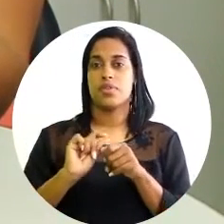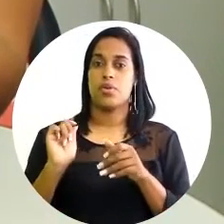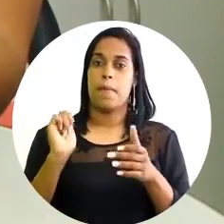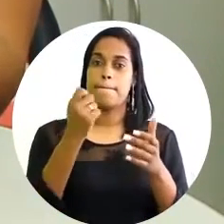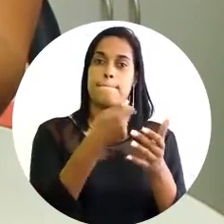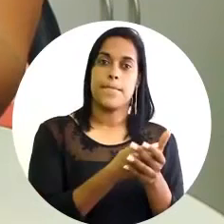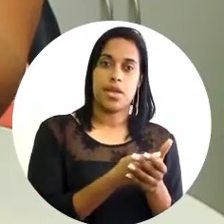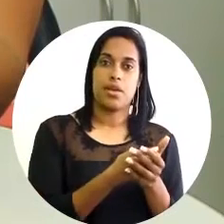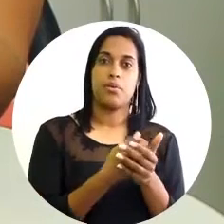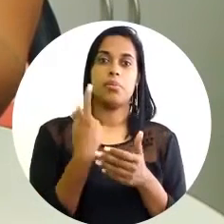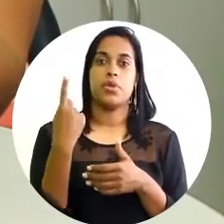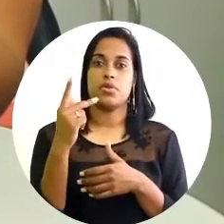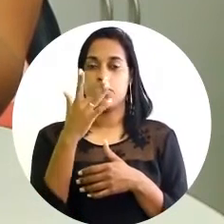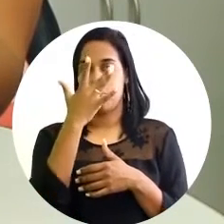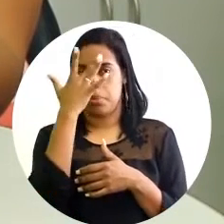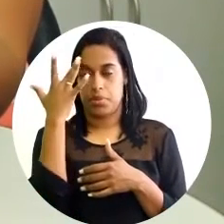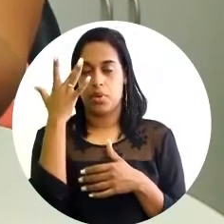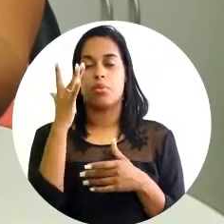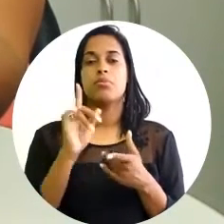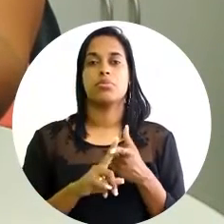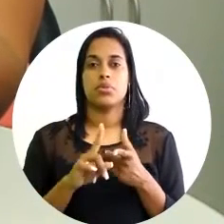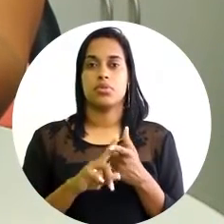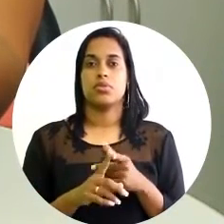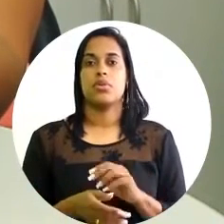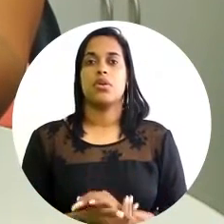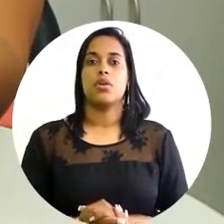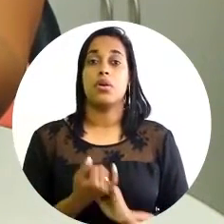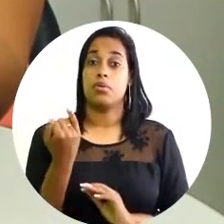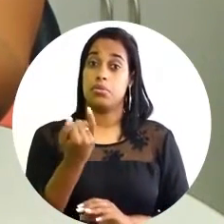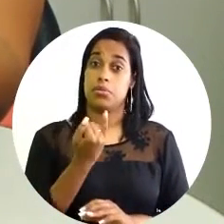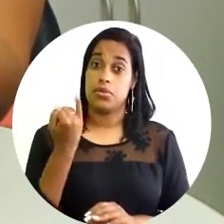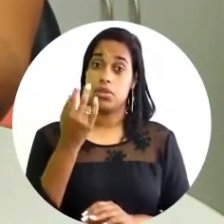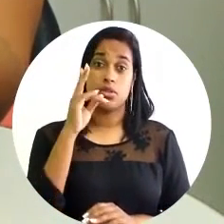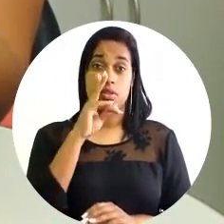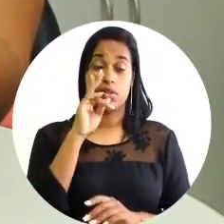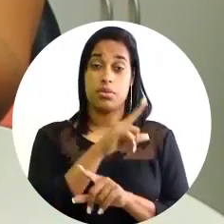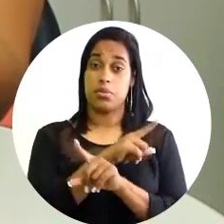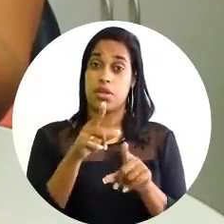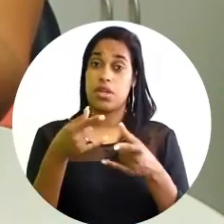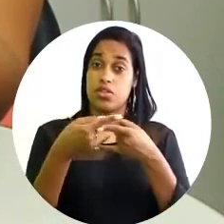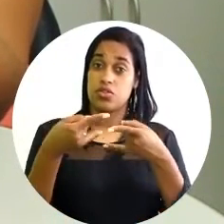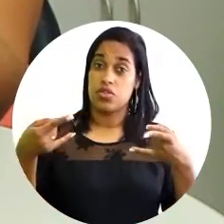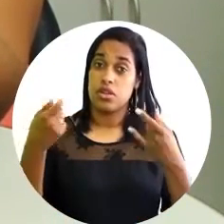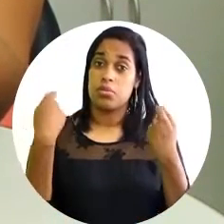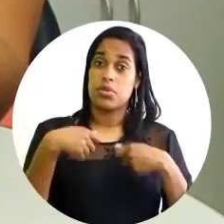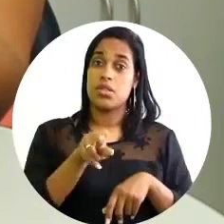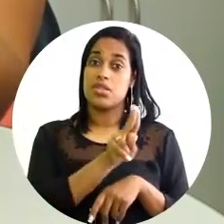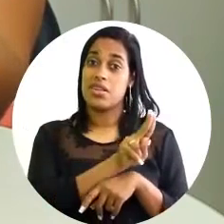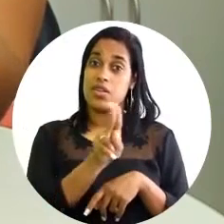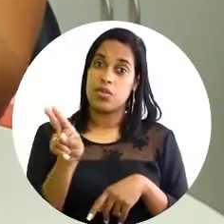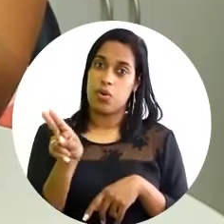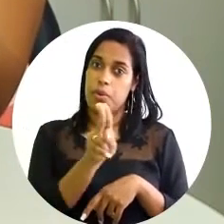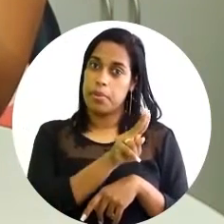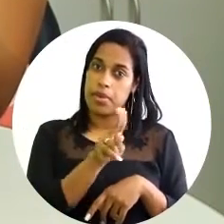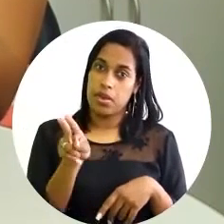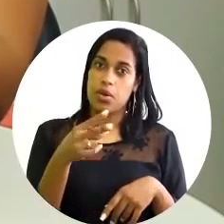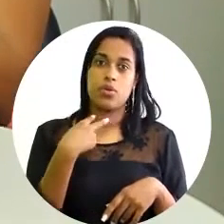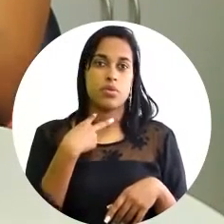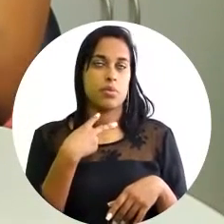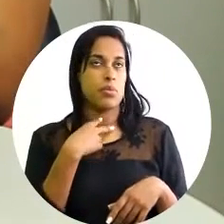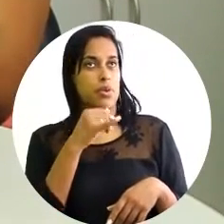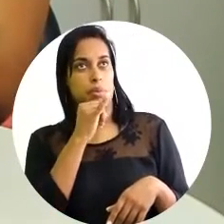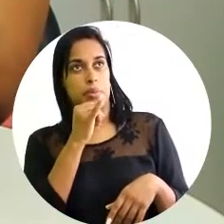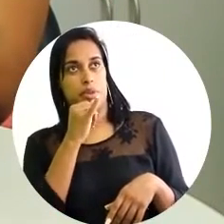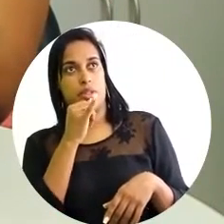fazer o pagamento ao fornecedor. Agora, importante lembrar que esse cheque tem que ser um cheque nominal.